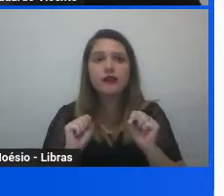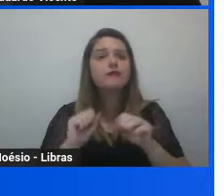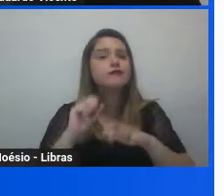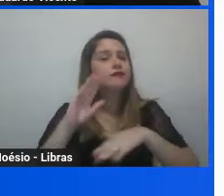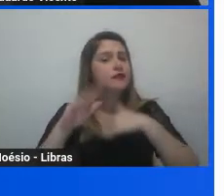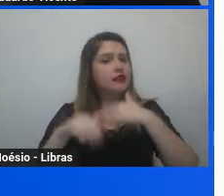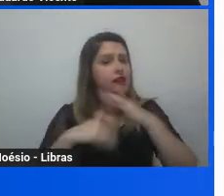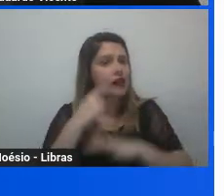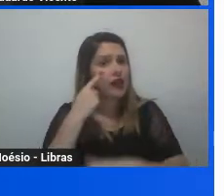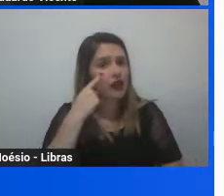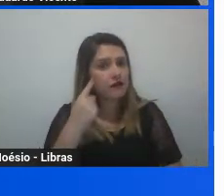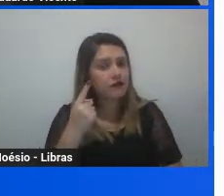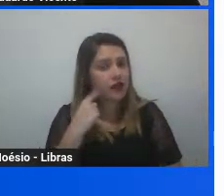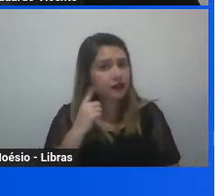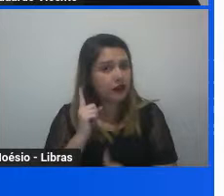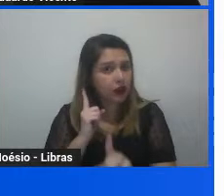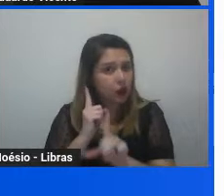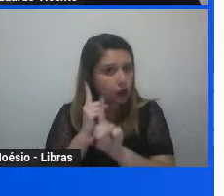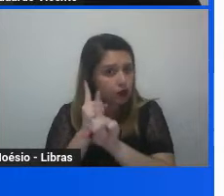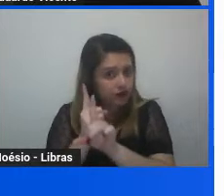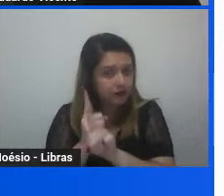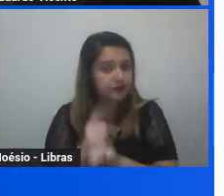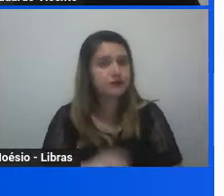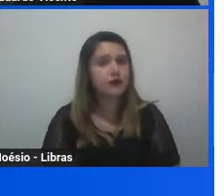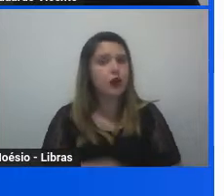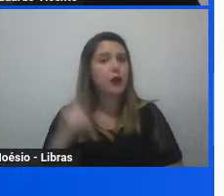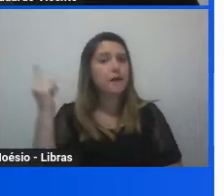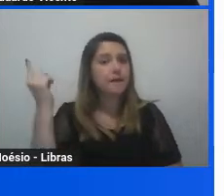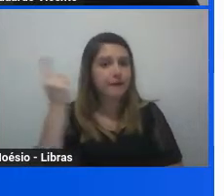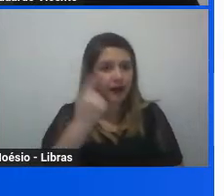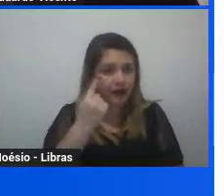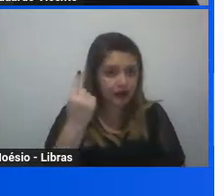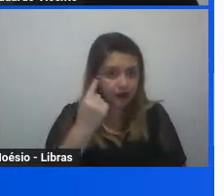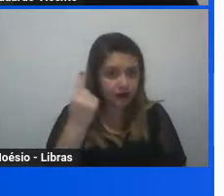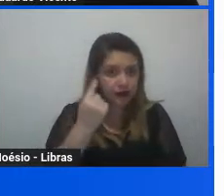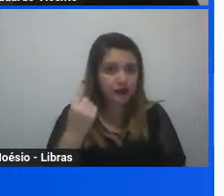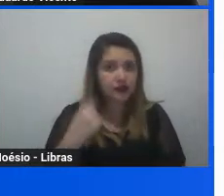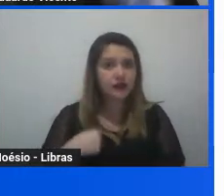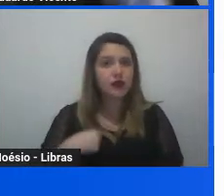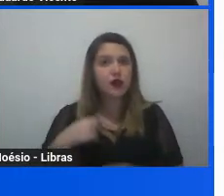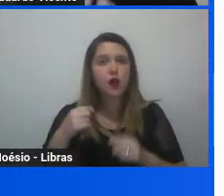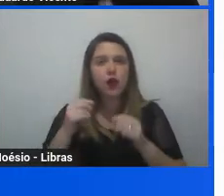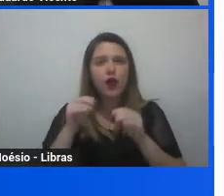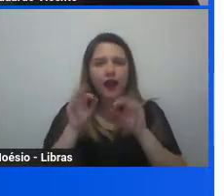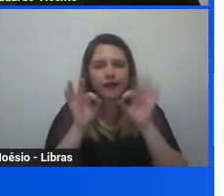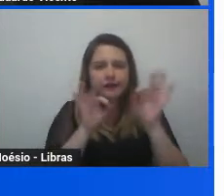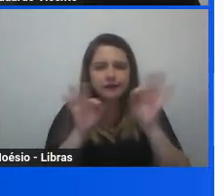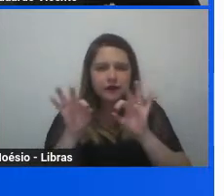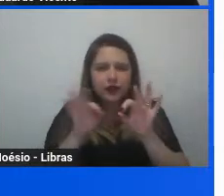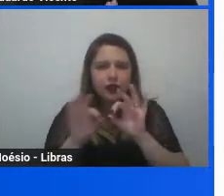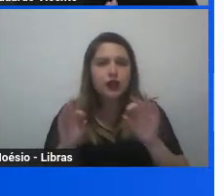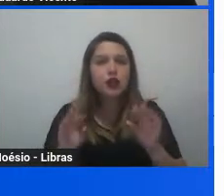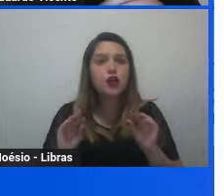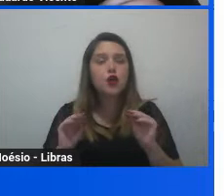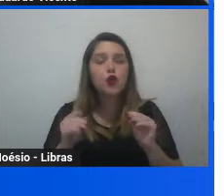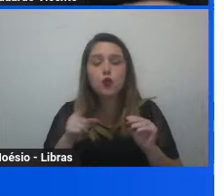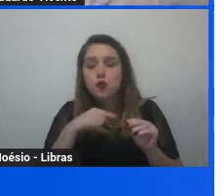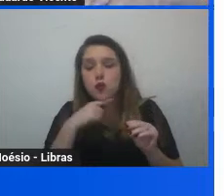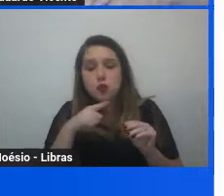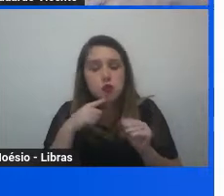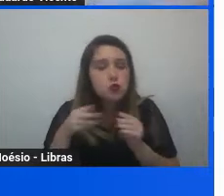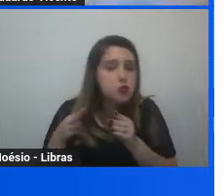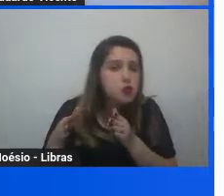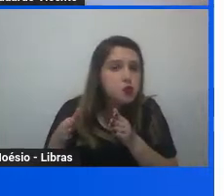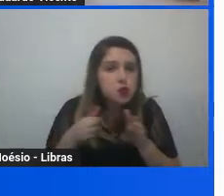vai tentar imobilizar, né? Primeira coisa, eu vou imobilizar, mas eu não vou tentar realinhar o osso, eu não vou puxar um